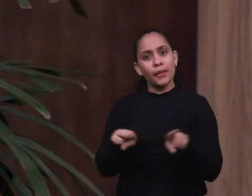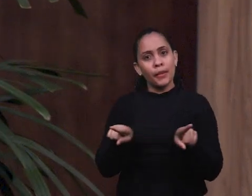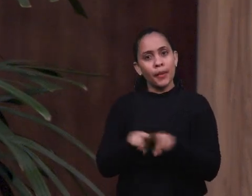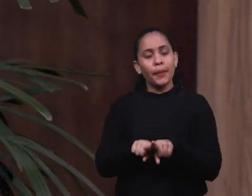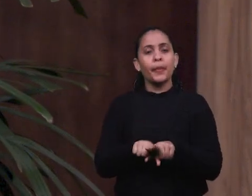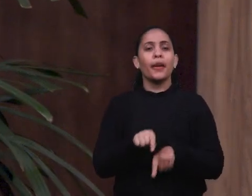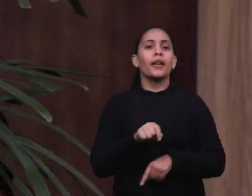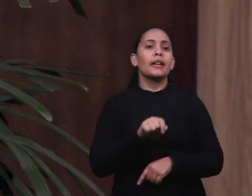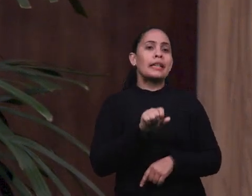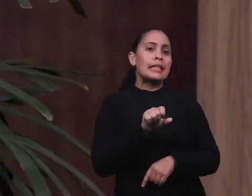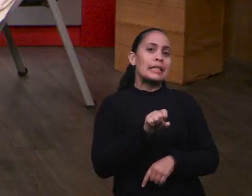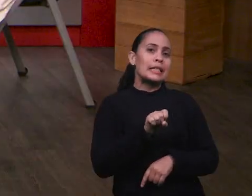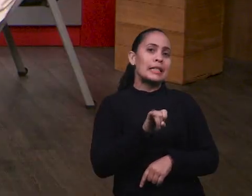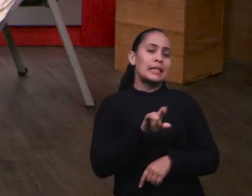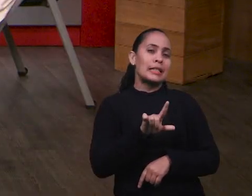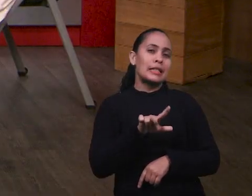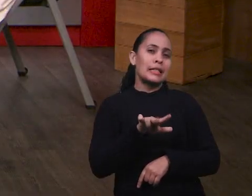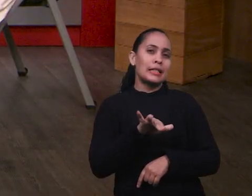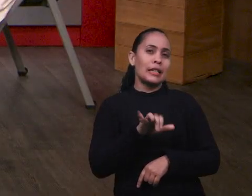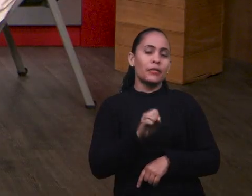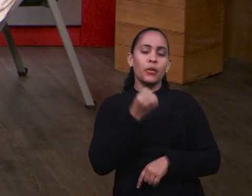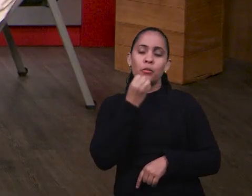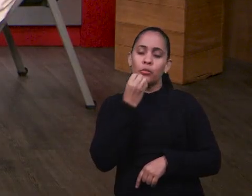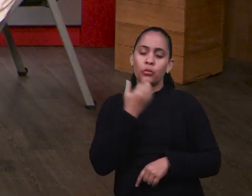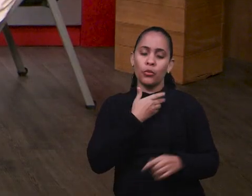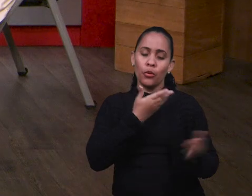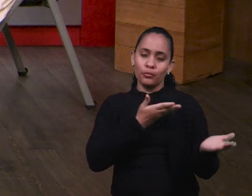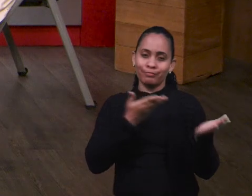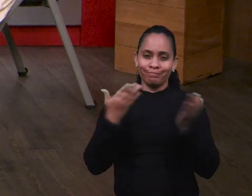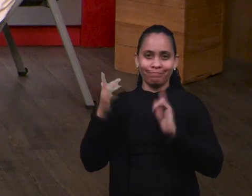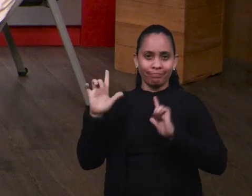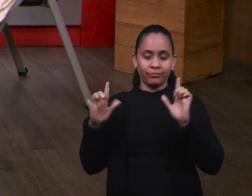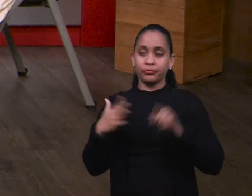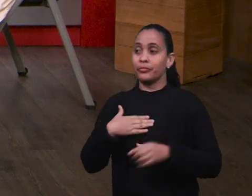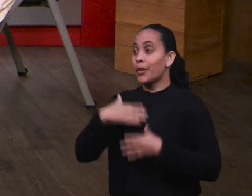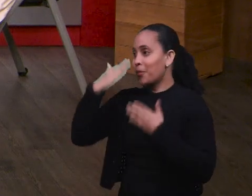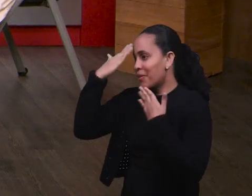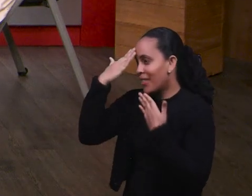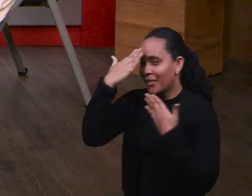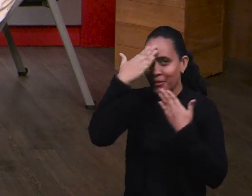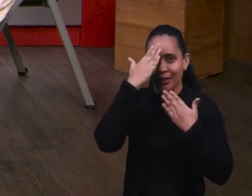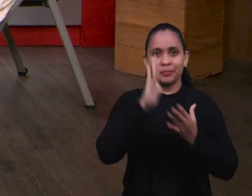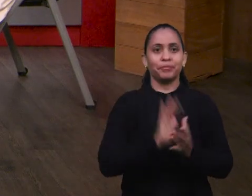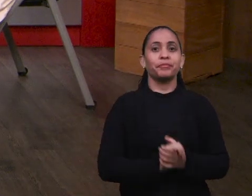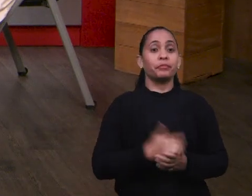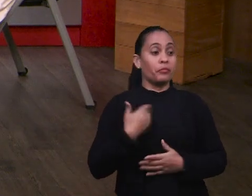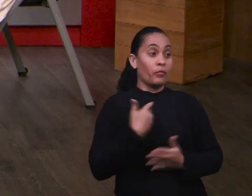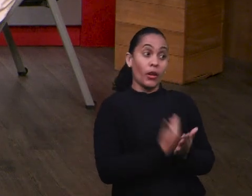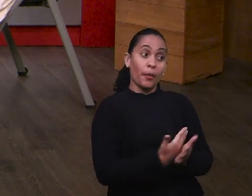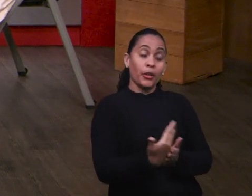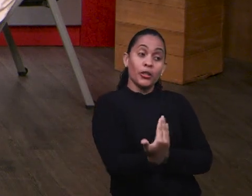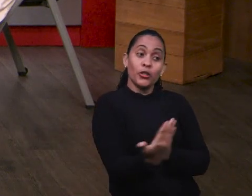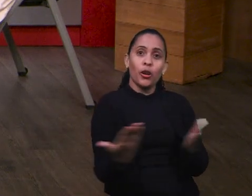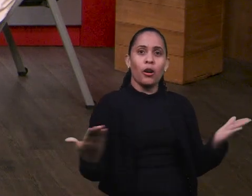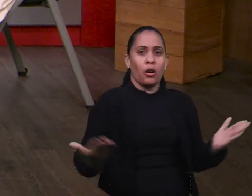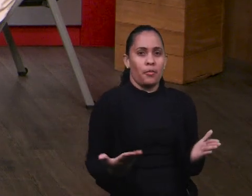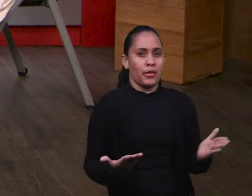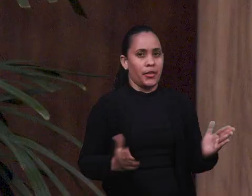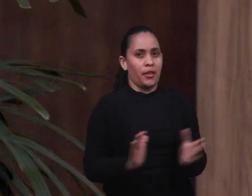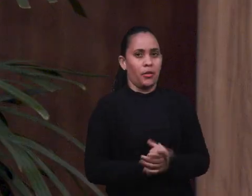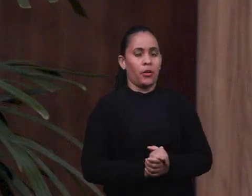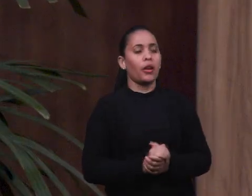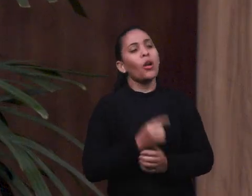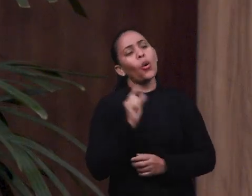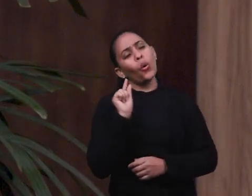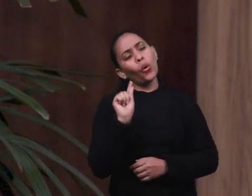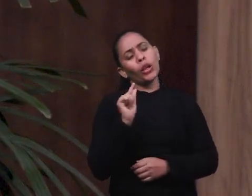Silvia Oliveira. Sejam muito bem-vindos ao nosso programa. Obrigada, muito obrigada. Então, para a gente começar, o